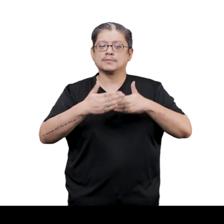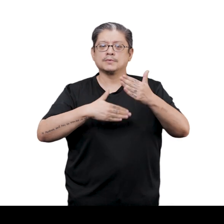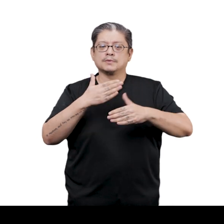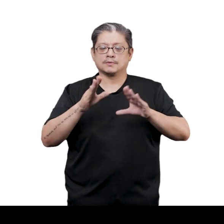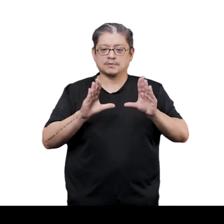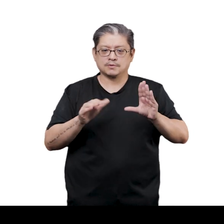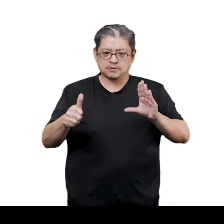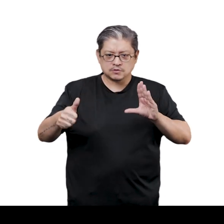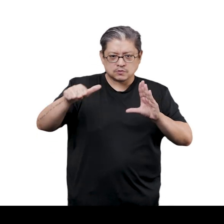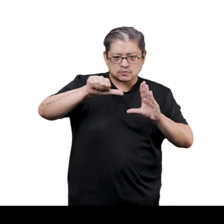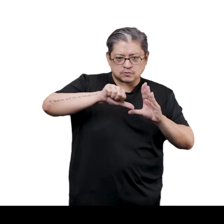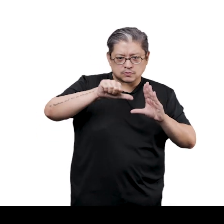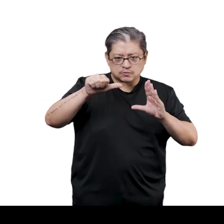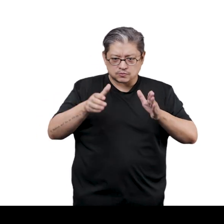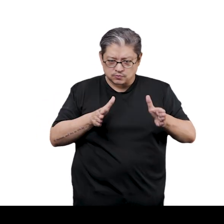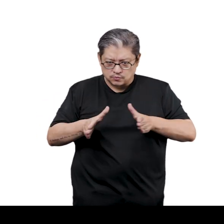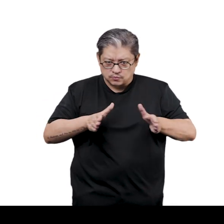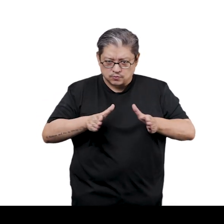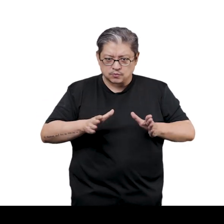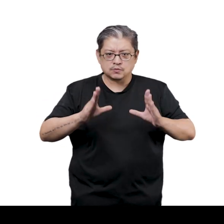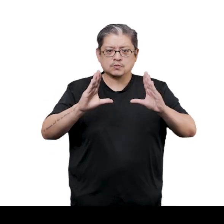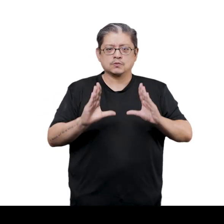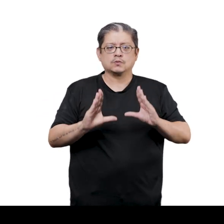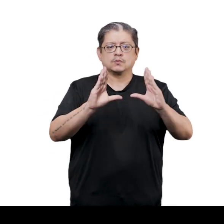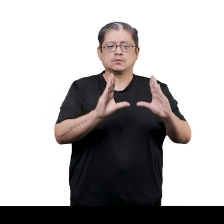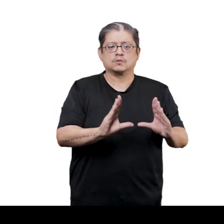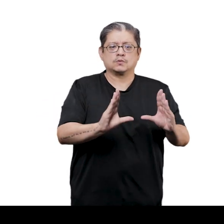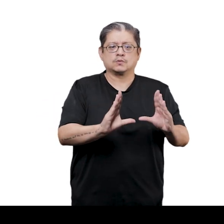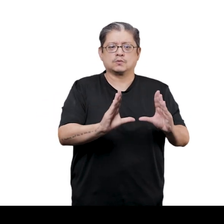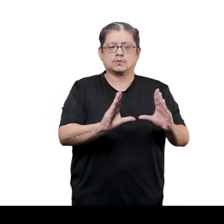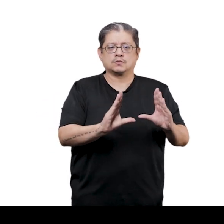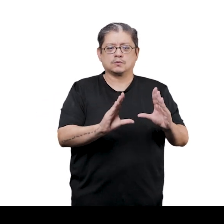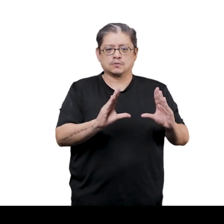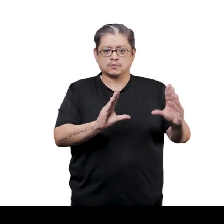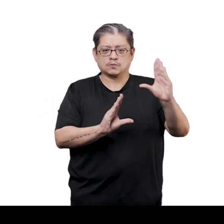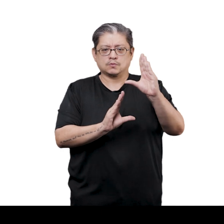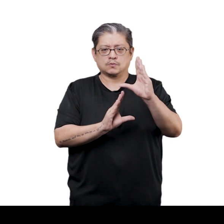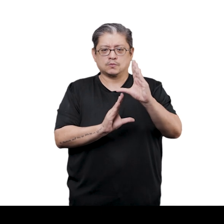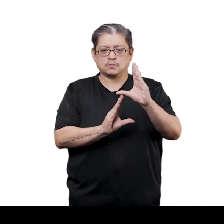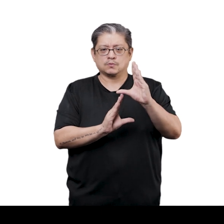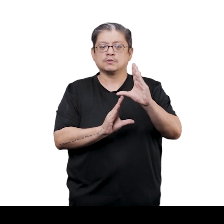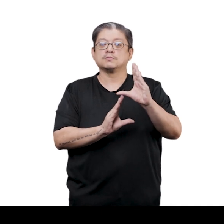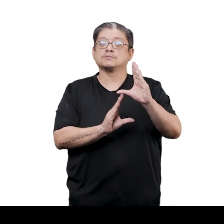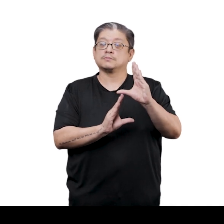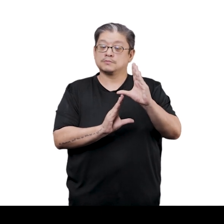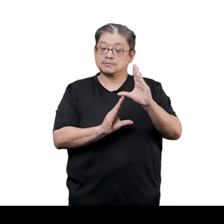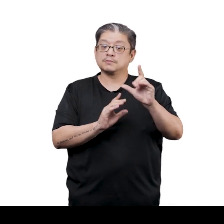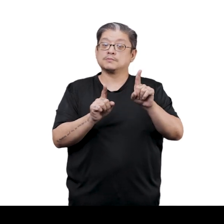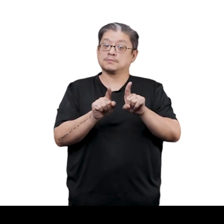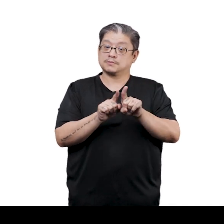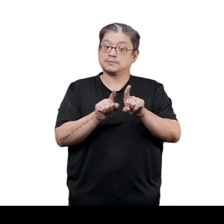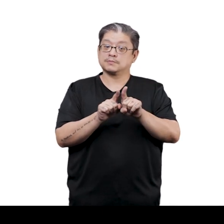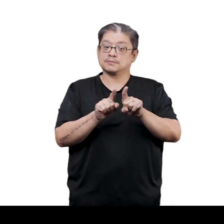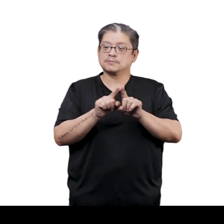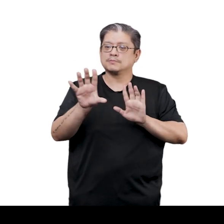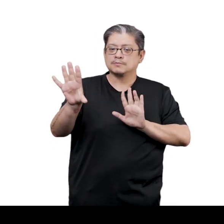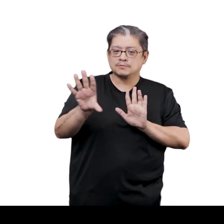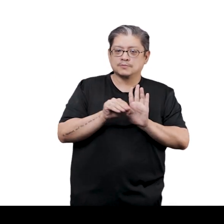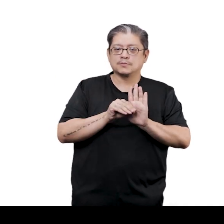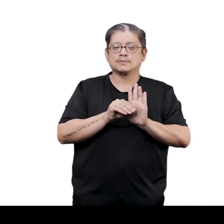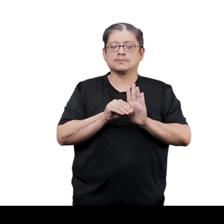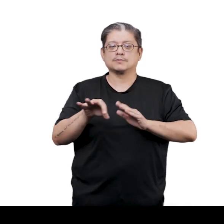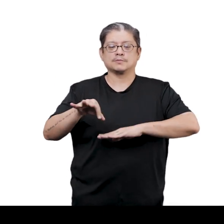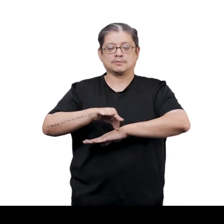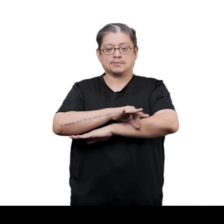o processo de moldagem, enquanto o encaixe preciso das peças reforça a natureza arquitetônica da